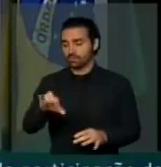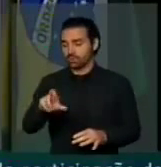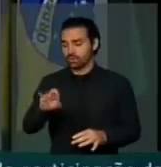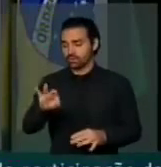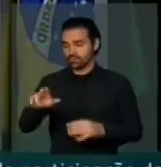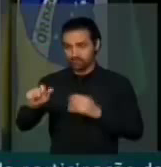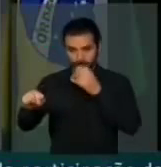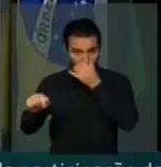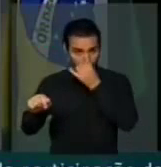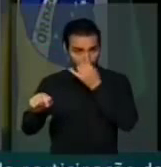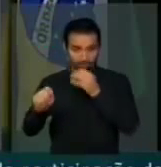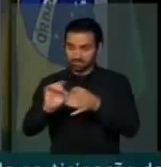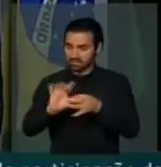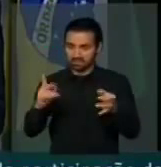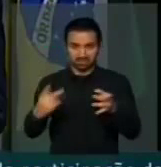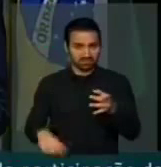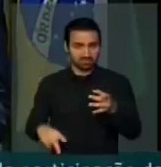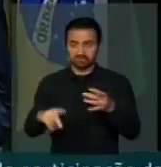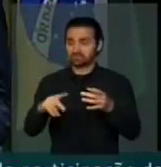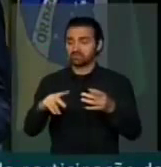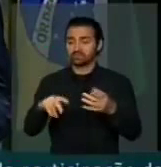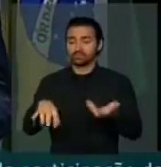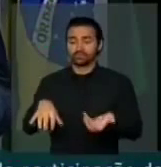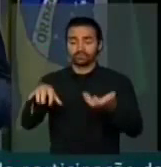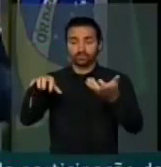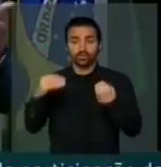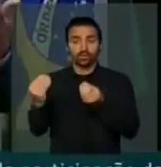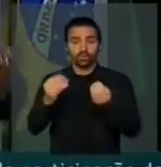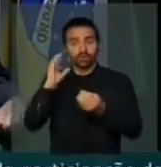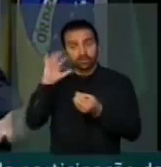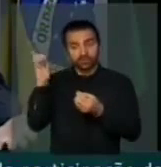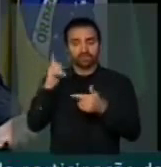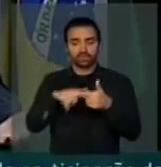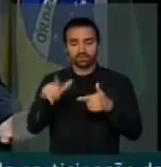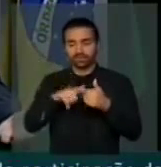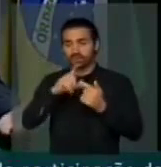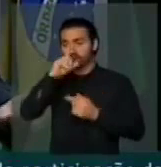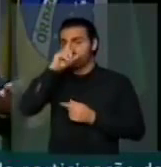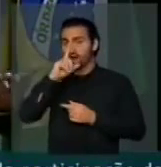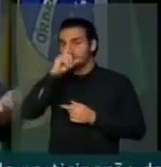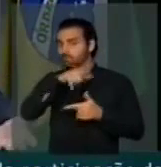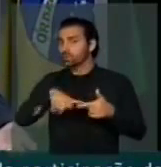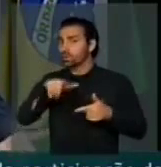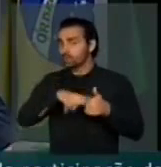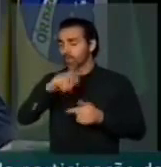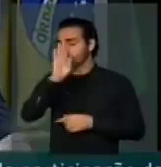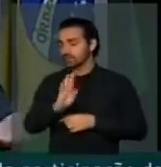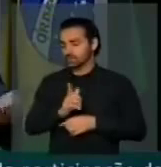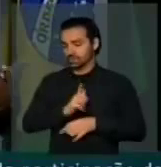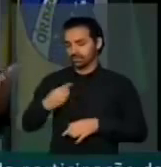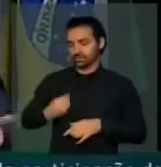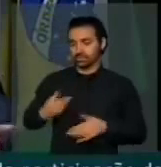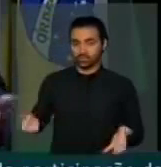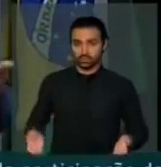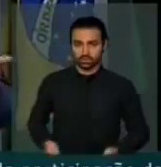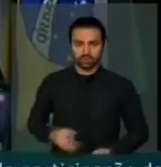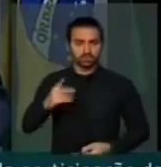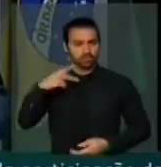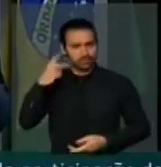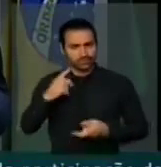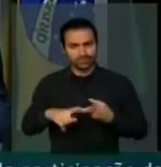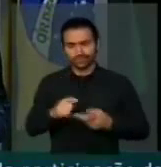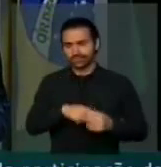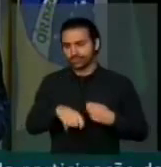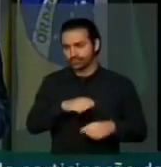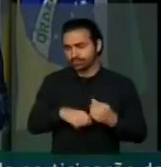Poderá ser pelo parlamento a solução deste grave conflito que o Brasil vive hoje, político,